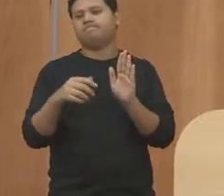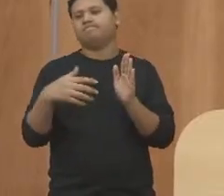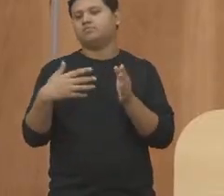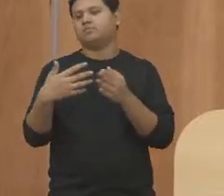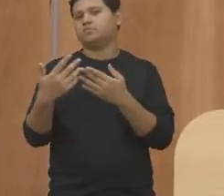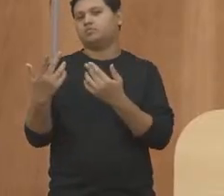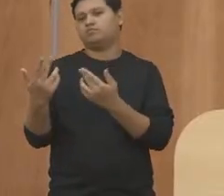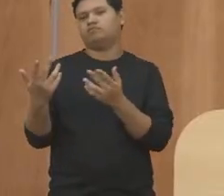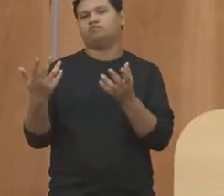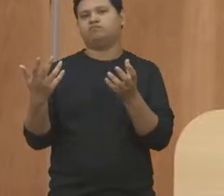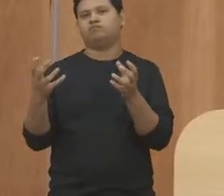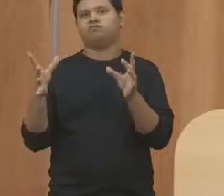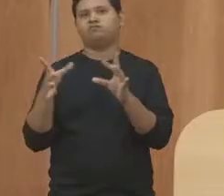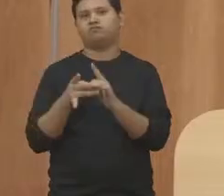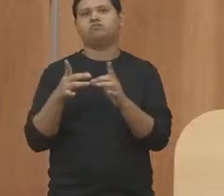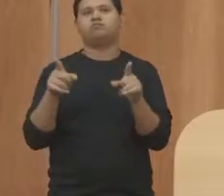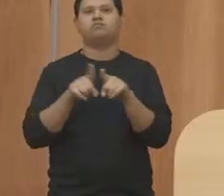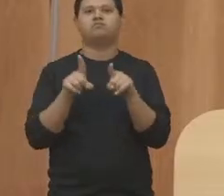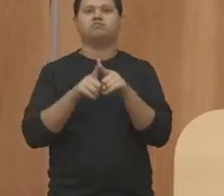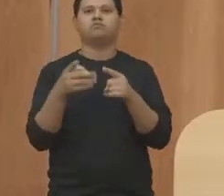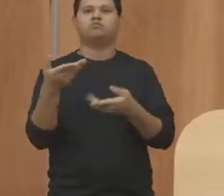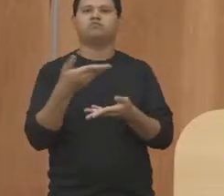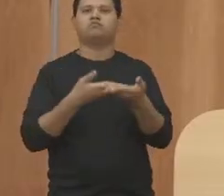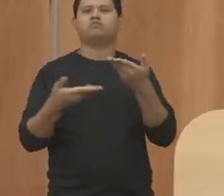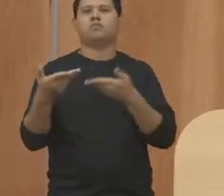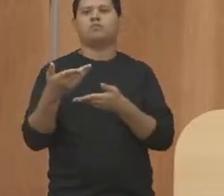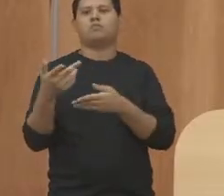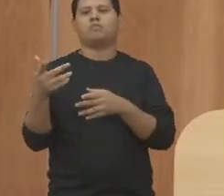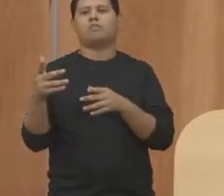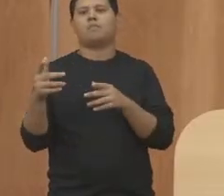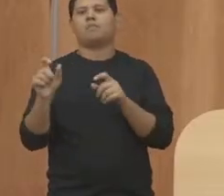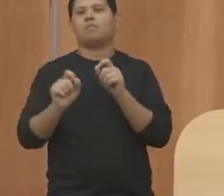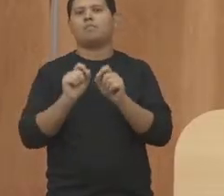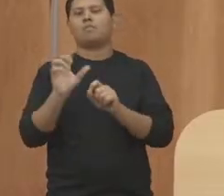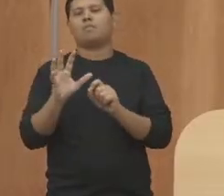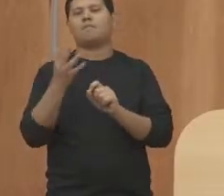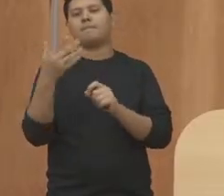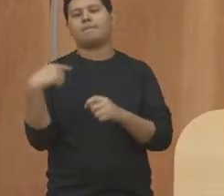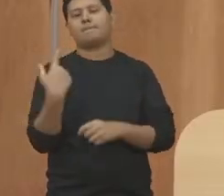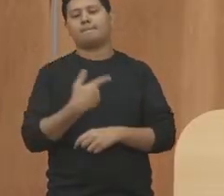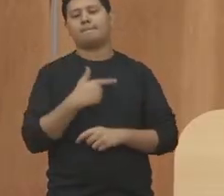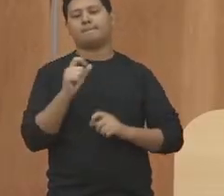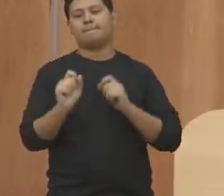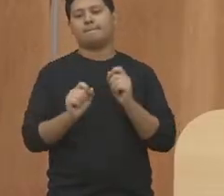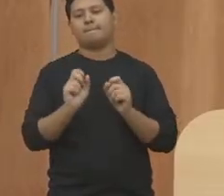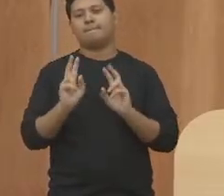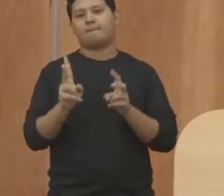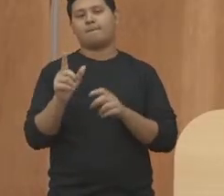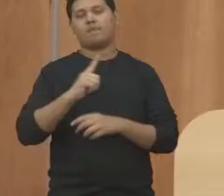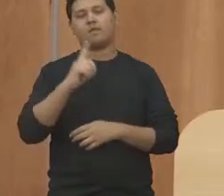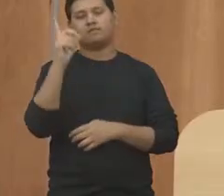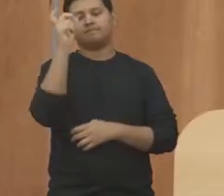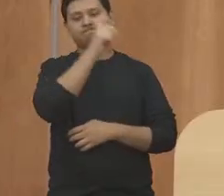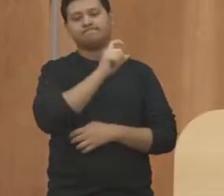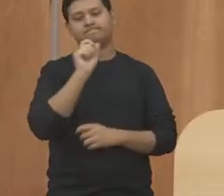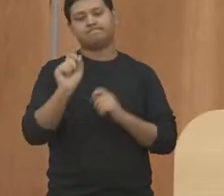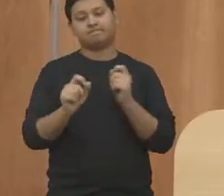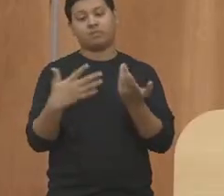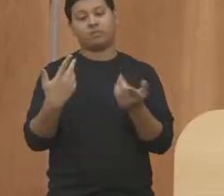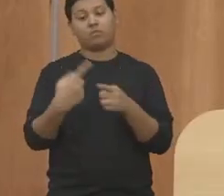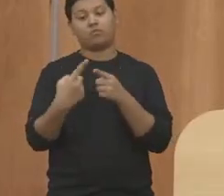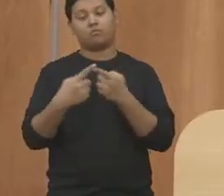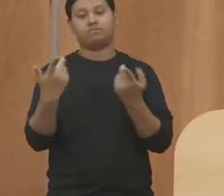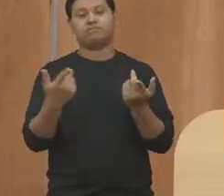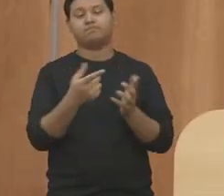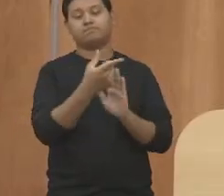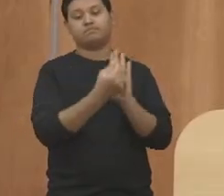da União, quanto do Estado, quanto de emendas parlamentares. As emendas parlamentares, a gente tem uma dificuldade, porque o orçamento